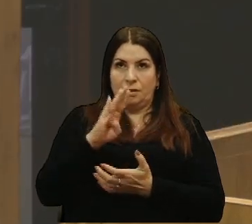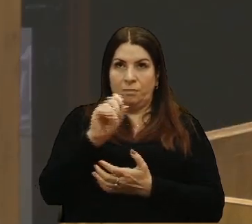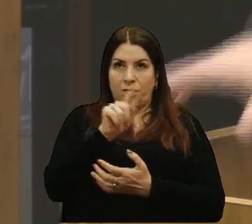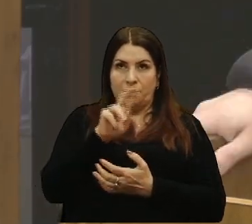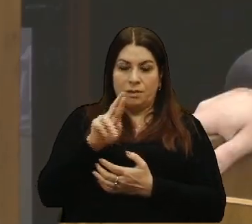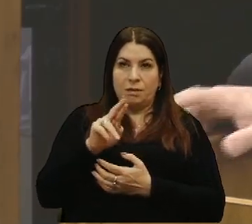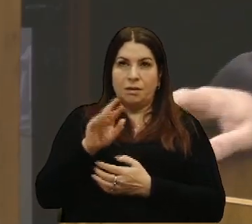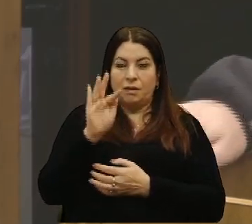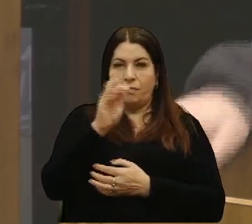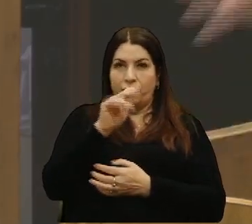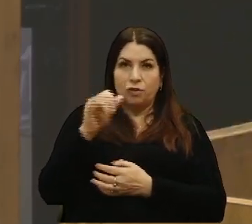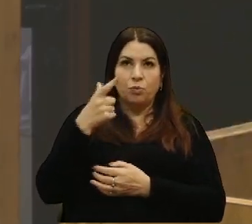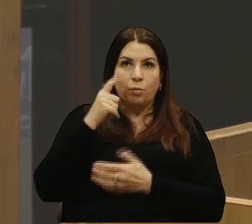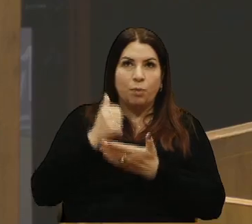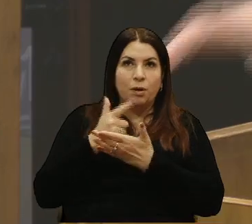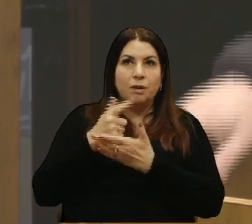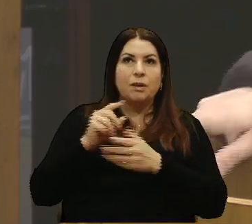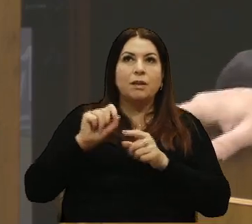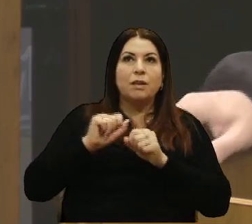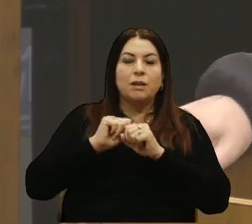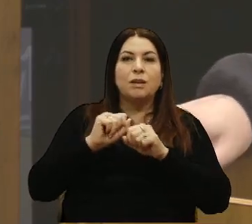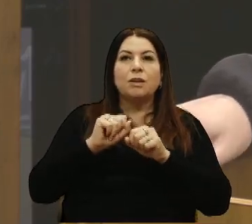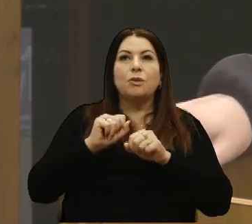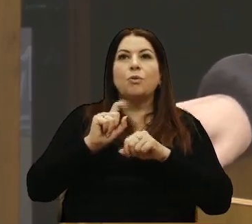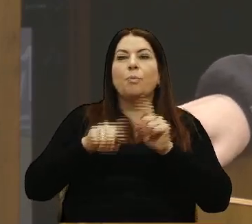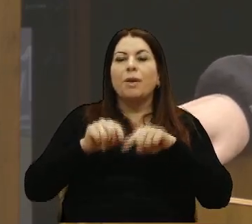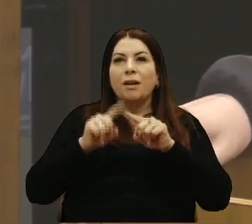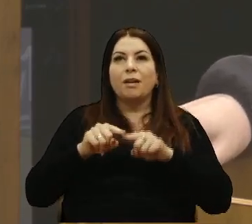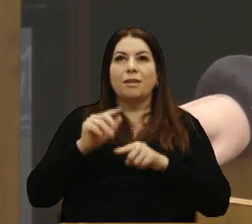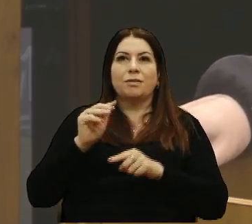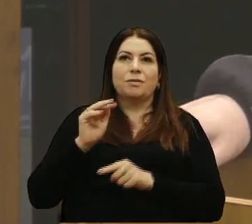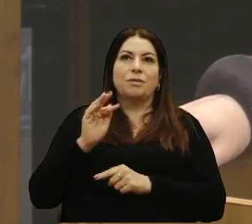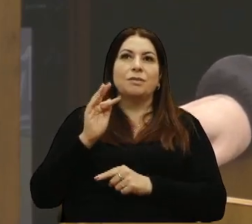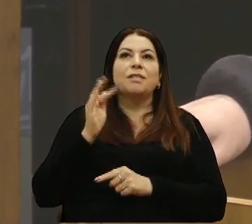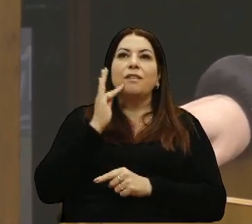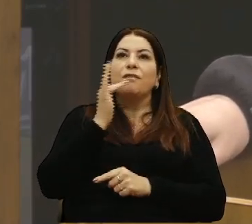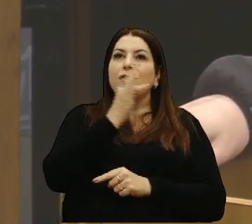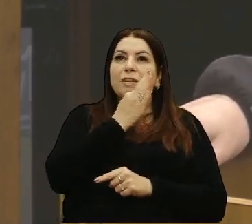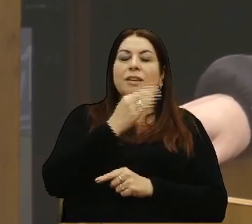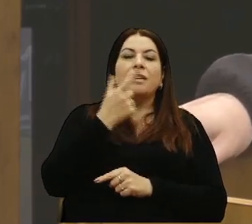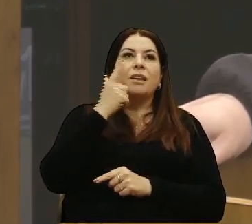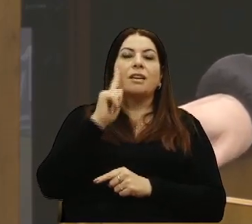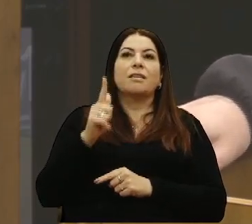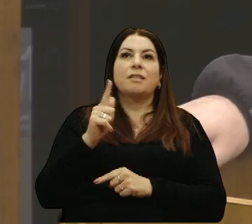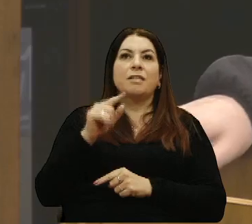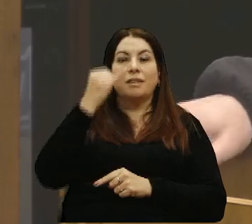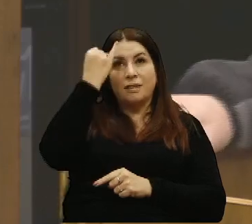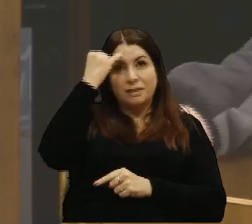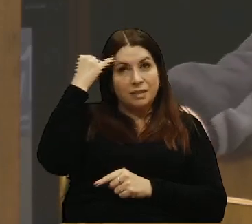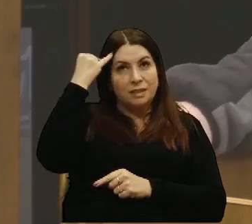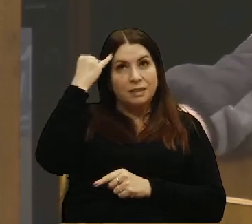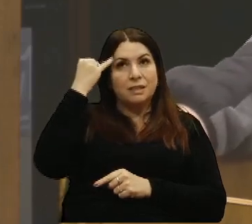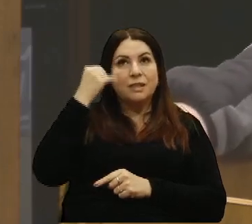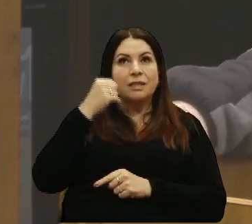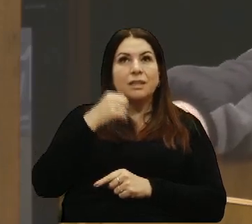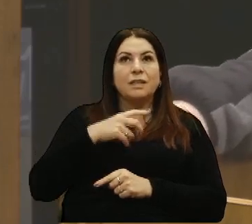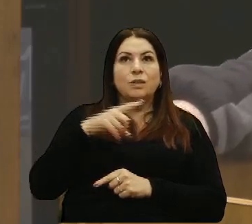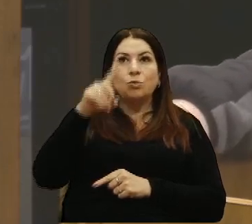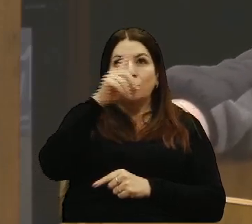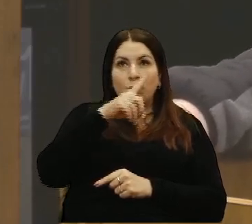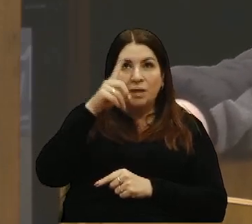mais gente comprando. Quem ganha é os mercados da Forqueta, vereadora Sandra Boneto. Quem ganha, Zé D'Ambrosio, é o Domingão de São